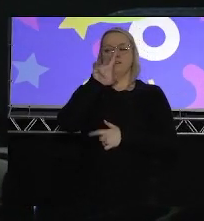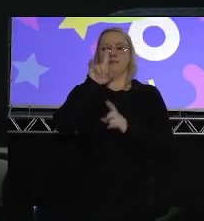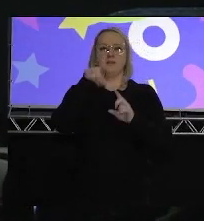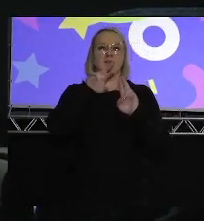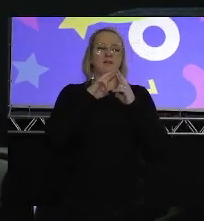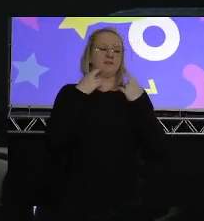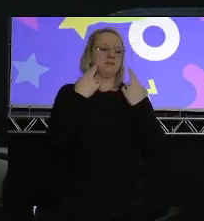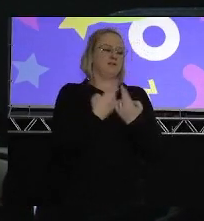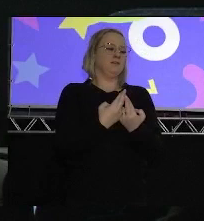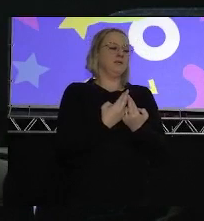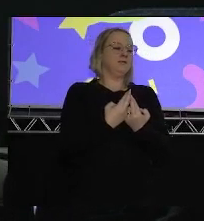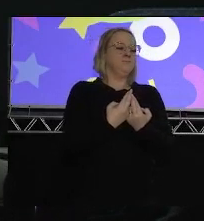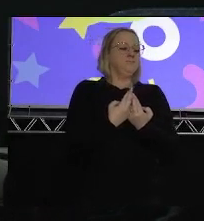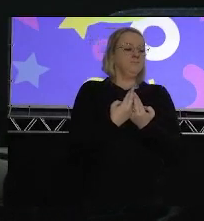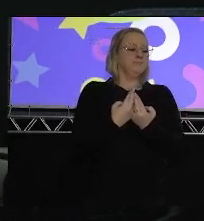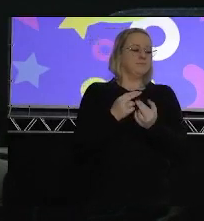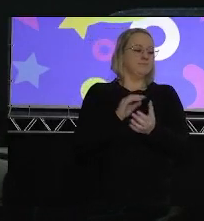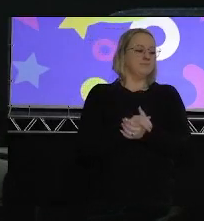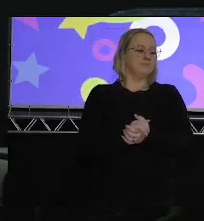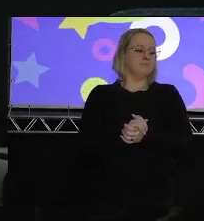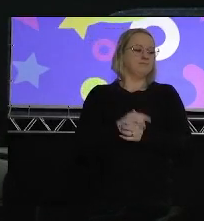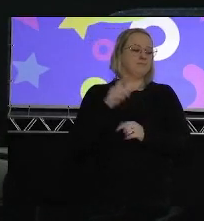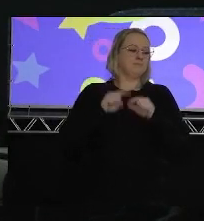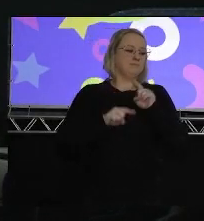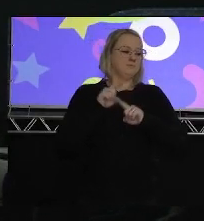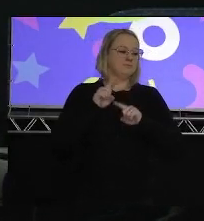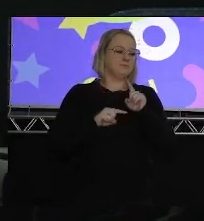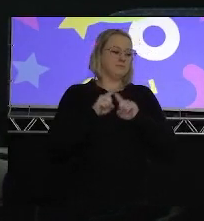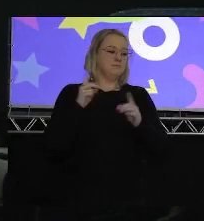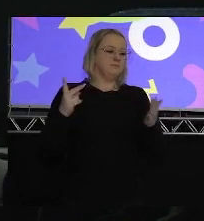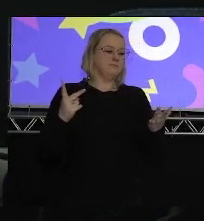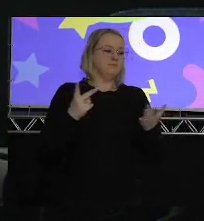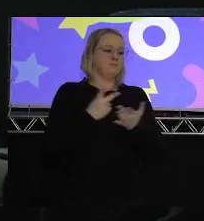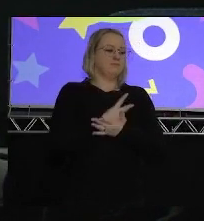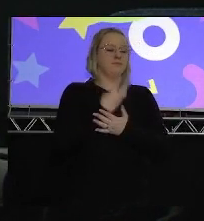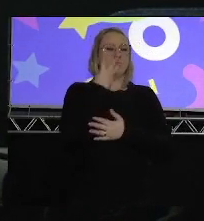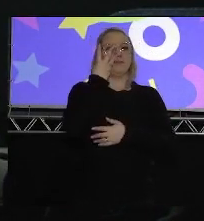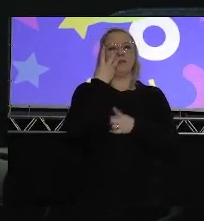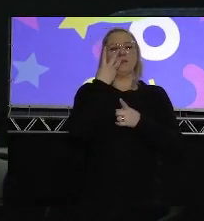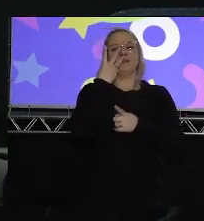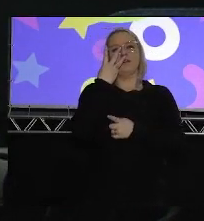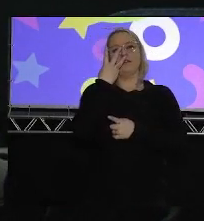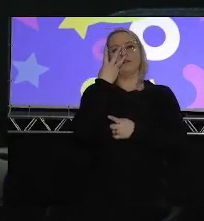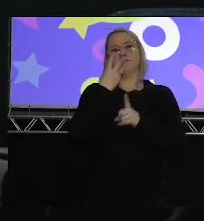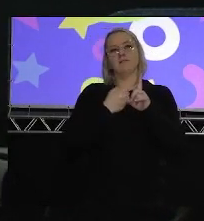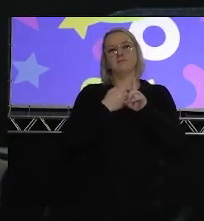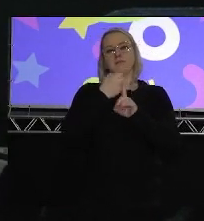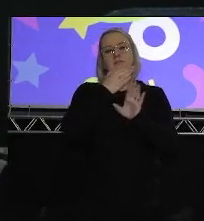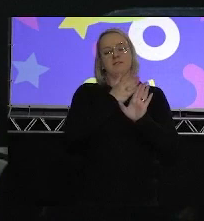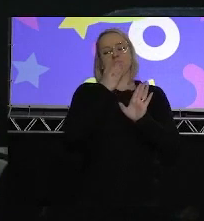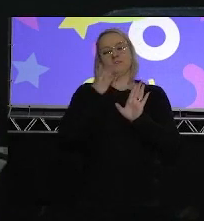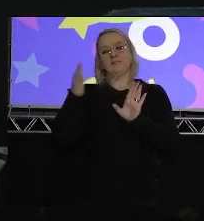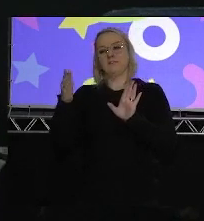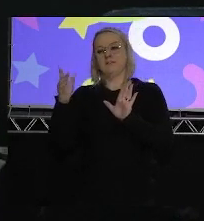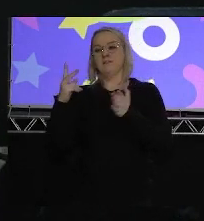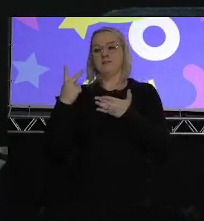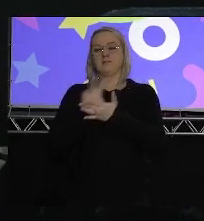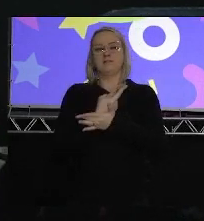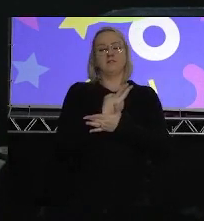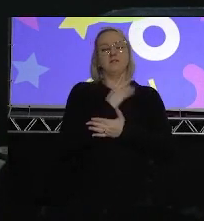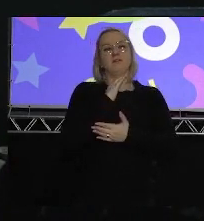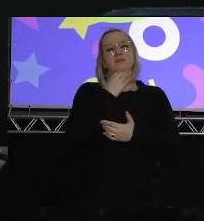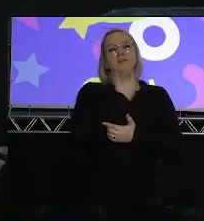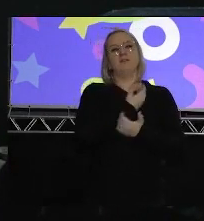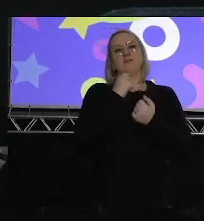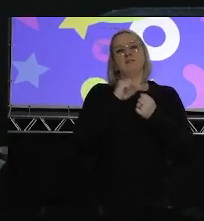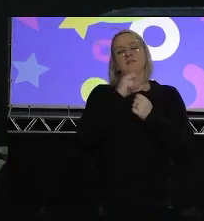é justamente uma atividade que acontece trimestralmente, né? Onde a gente faz toda